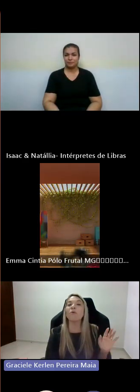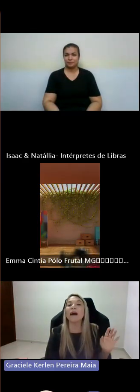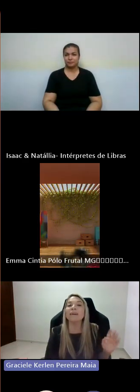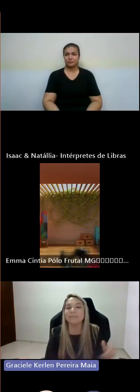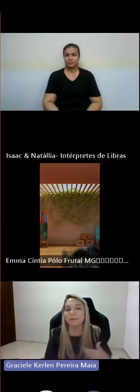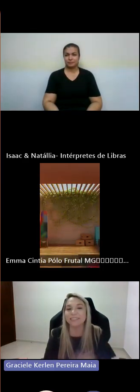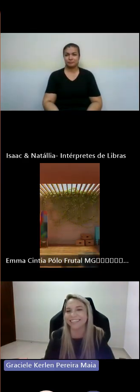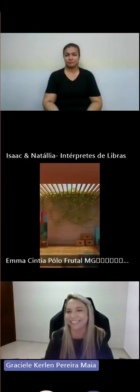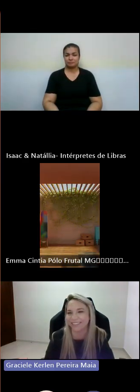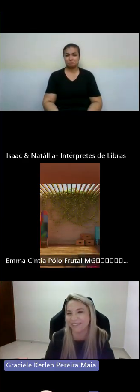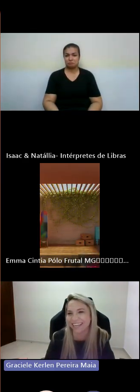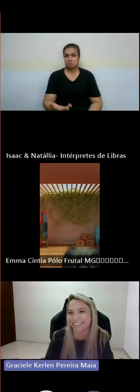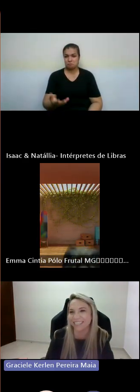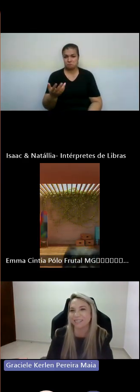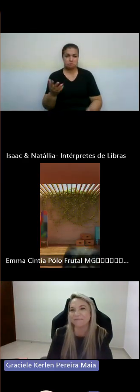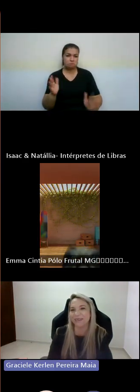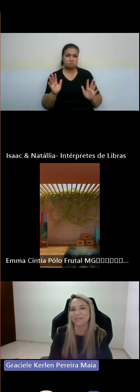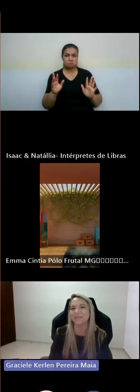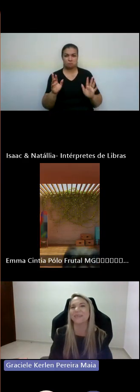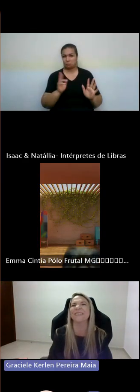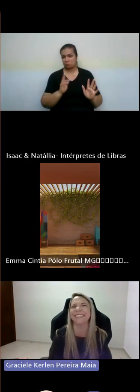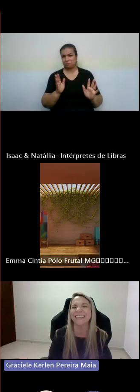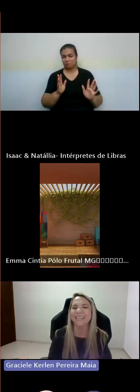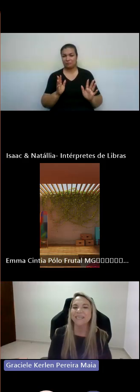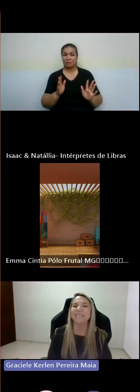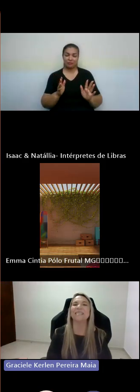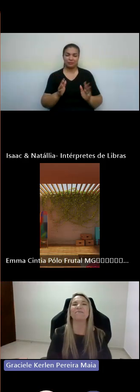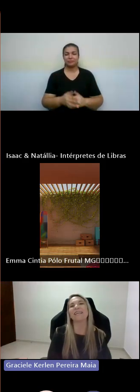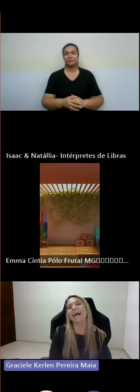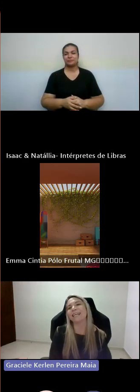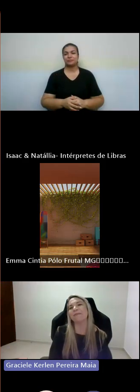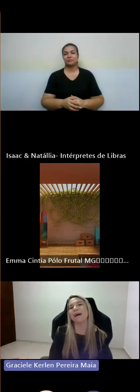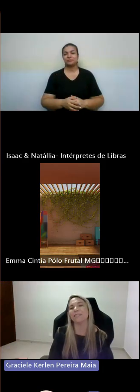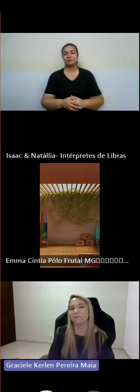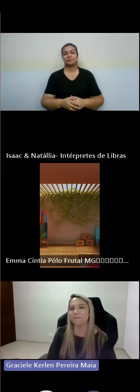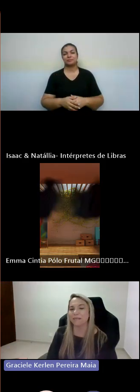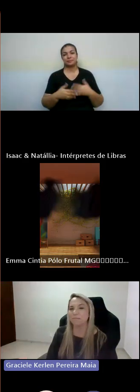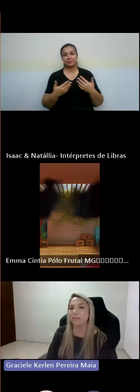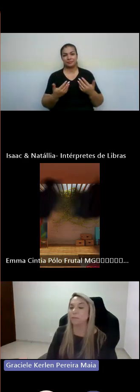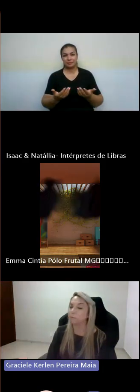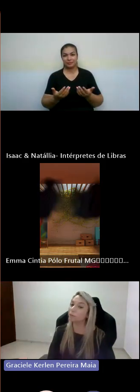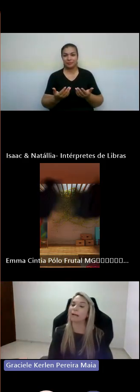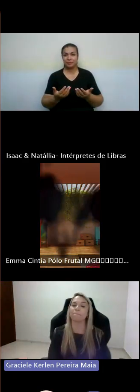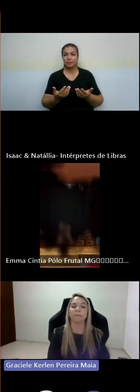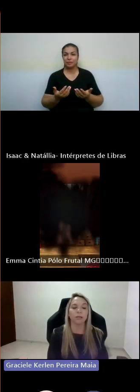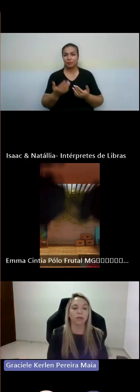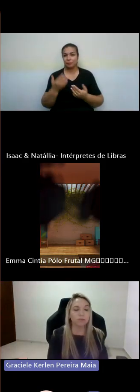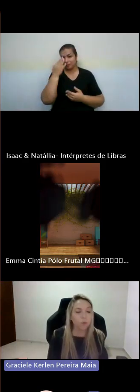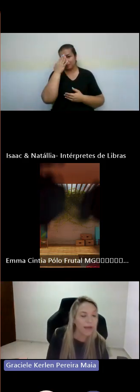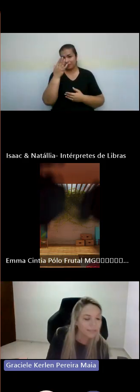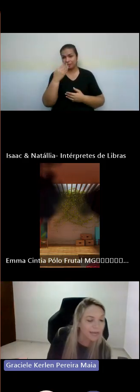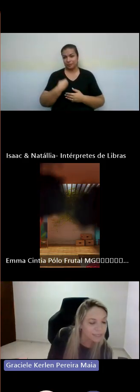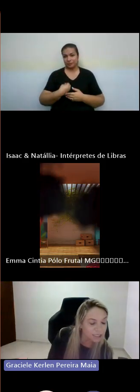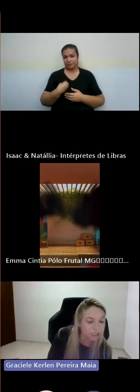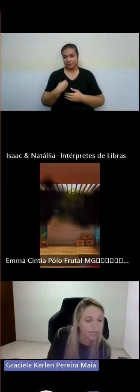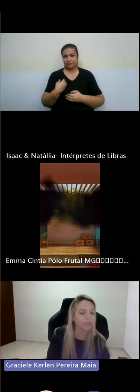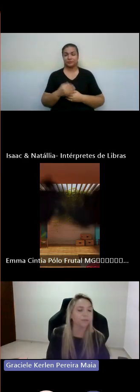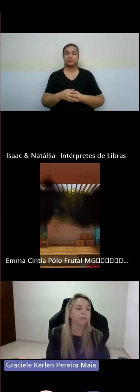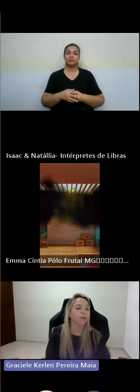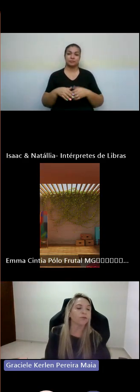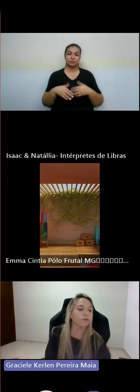Contrários não há, portanto, É, brincadeiras à parte. certo. Isso, obrigada, Paty, pela participação. Então tá, nós vamos guardar